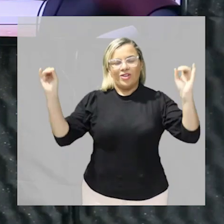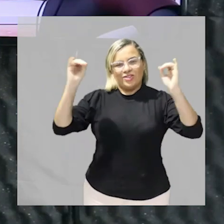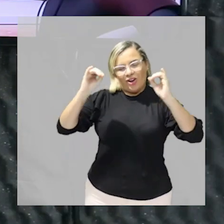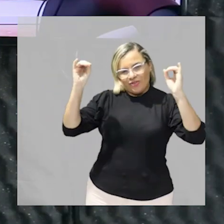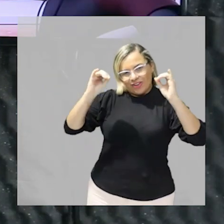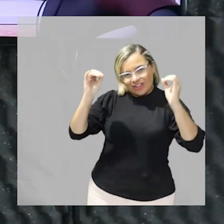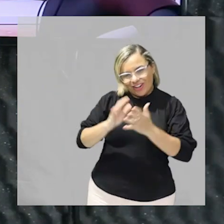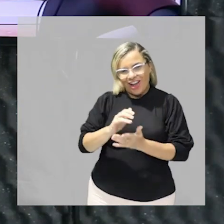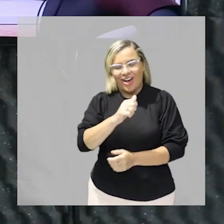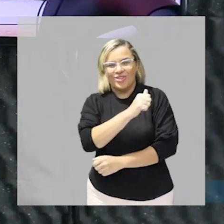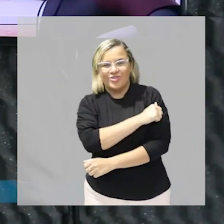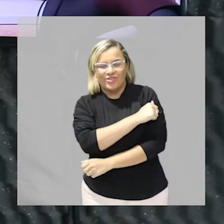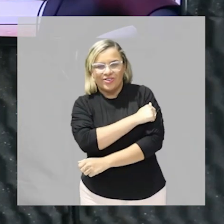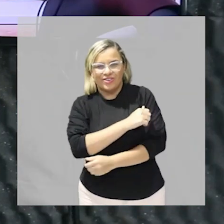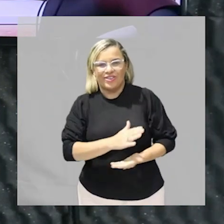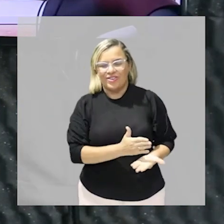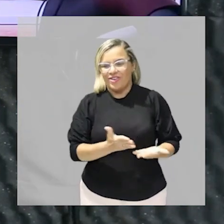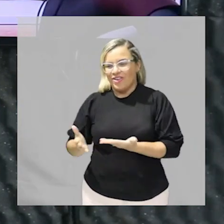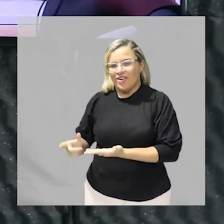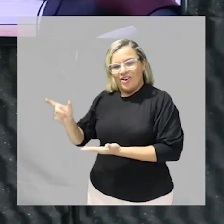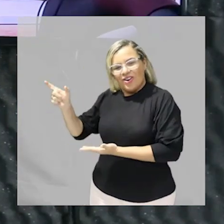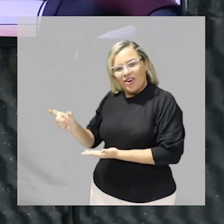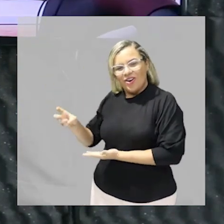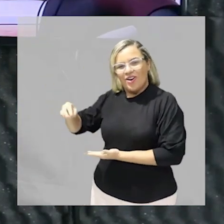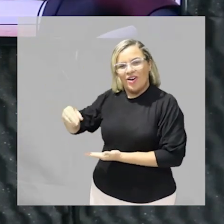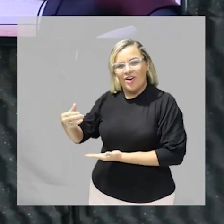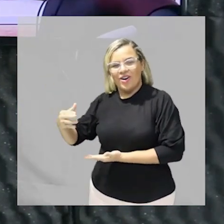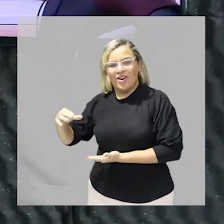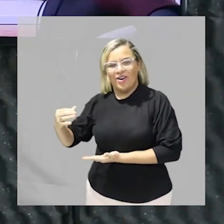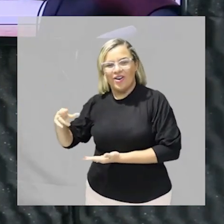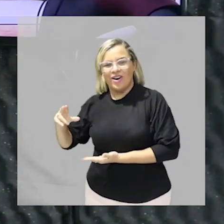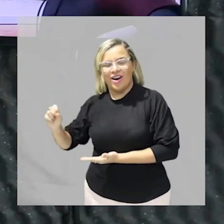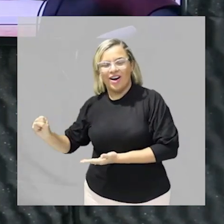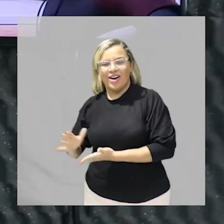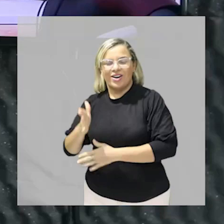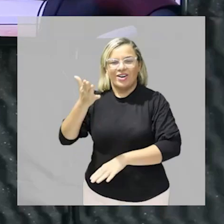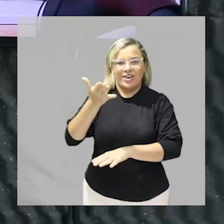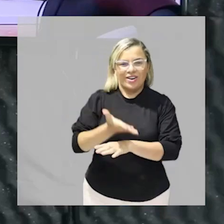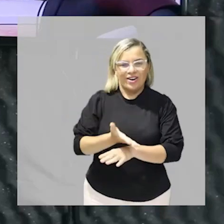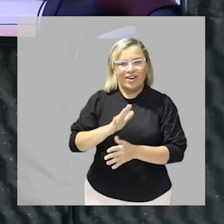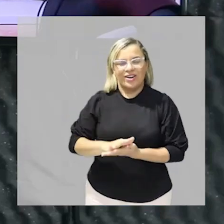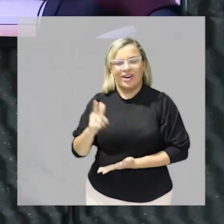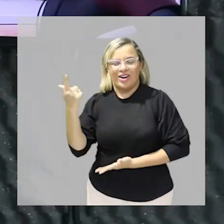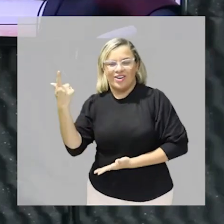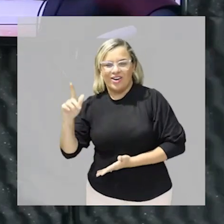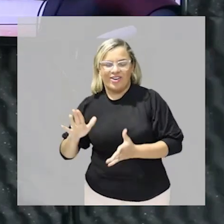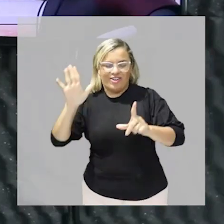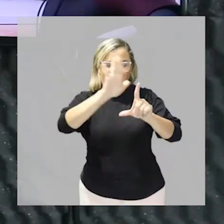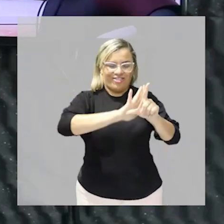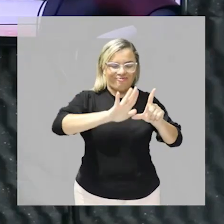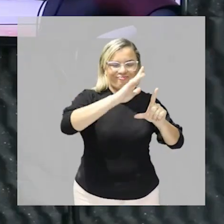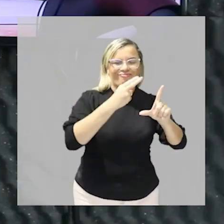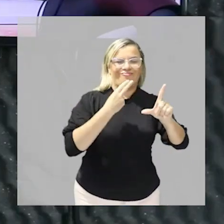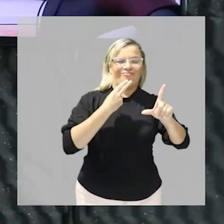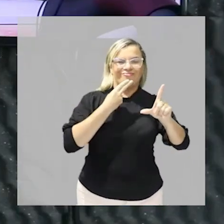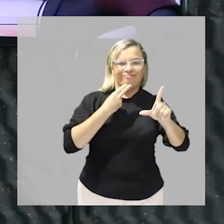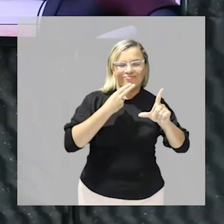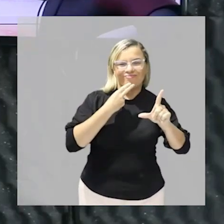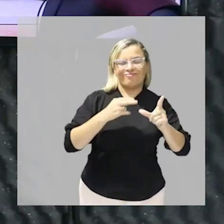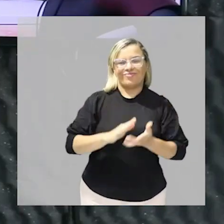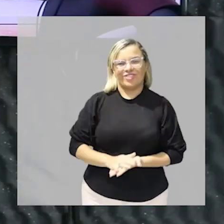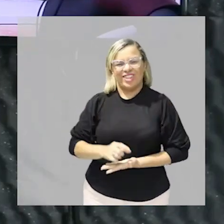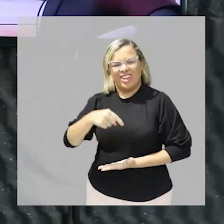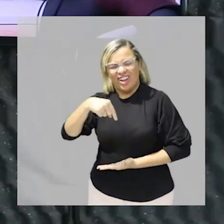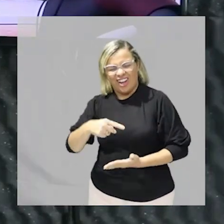Salve, salve, galerinha! Sou Marcos Vinícius, teu professor de Geografia da plataforma Gonçalves Dias,